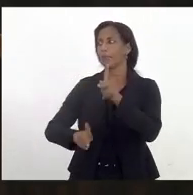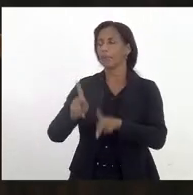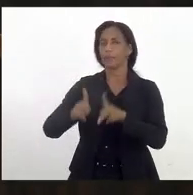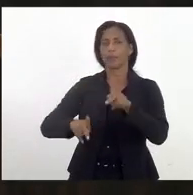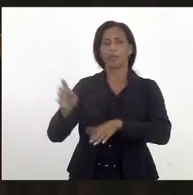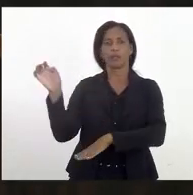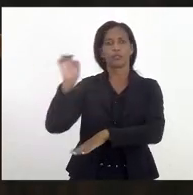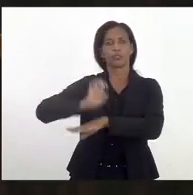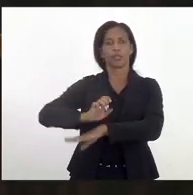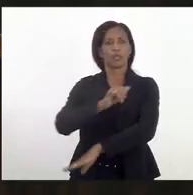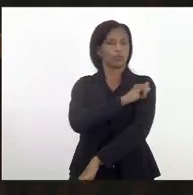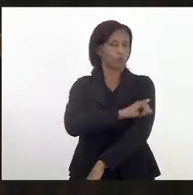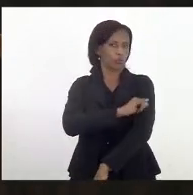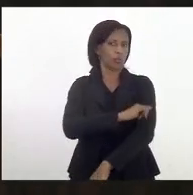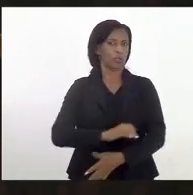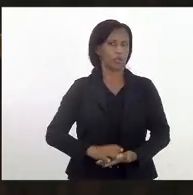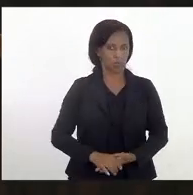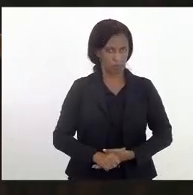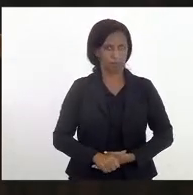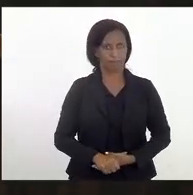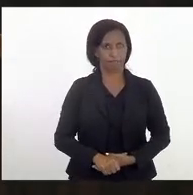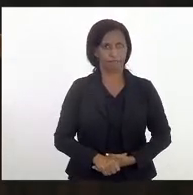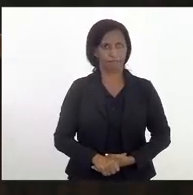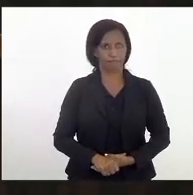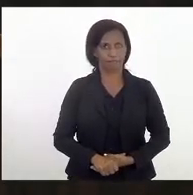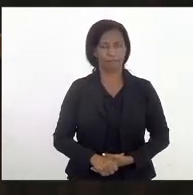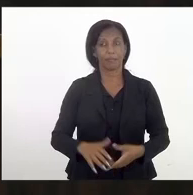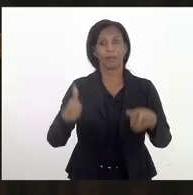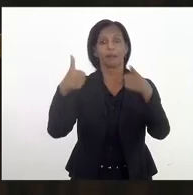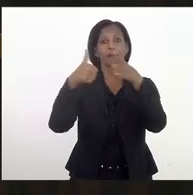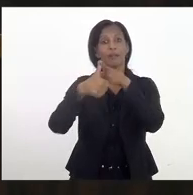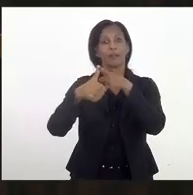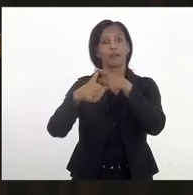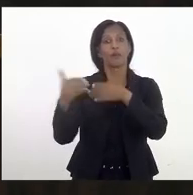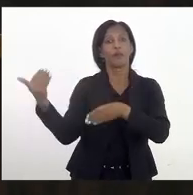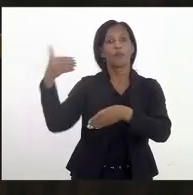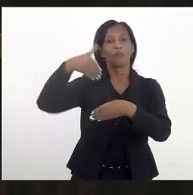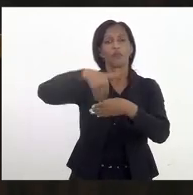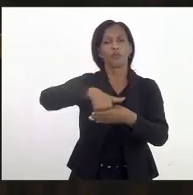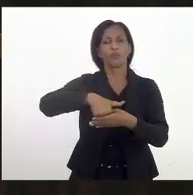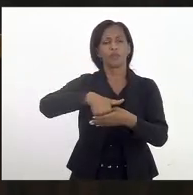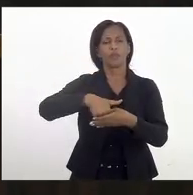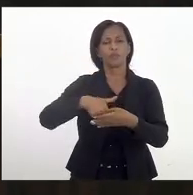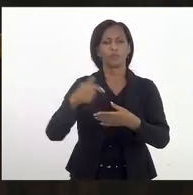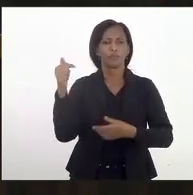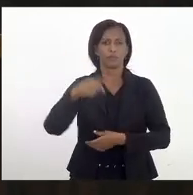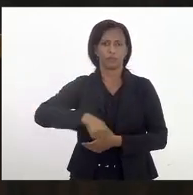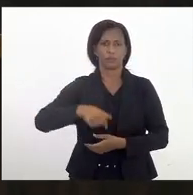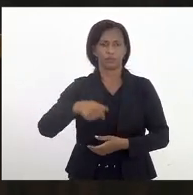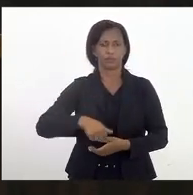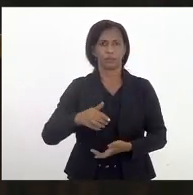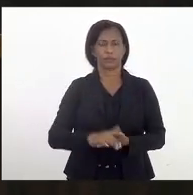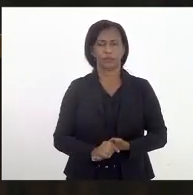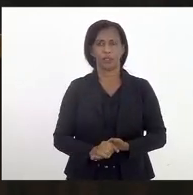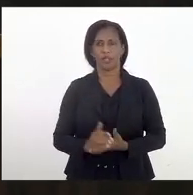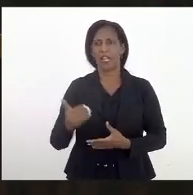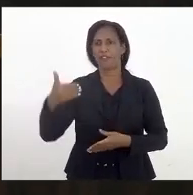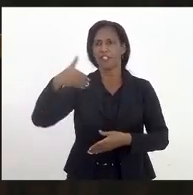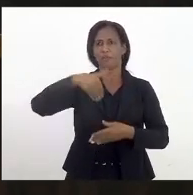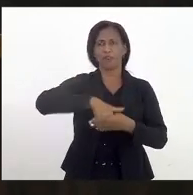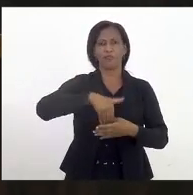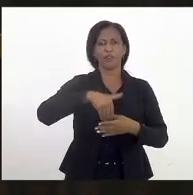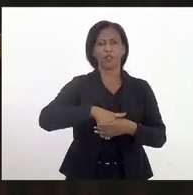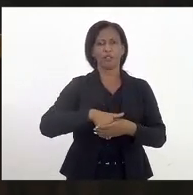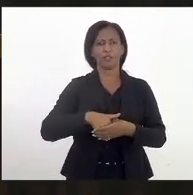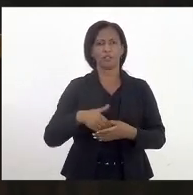passa por muitas dificuldades ontem mesmo voltamos aqui auxílio-gás voltamos desse